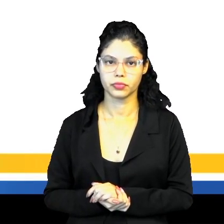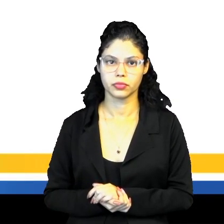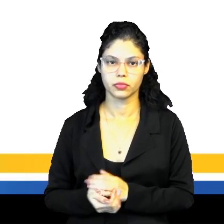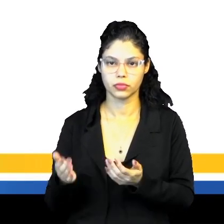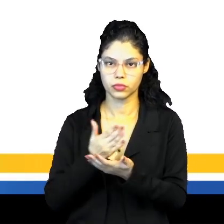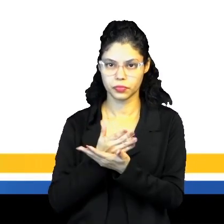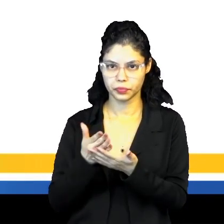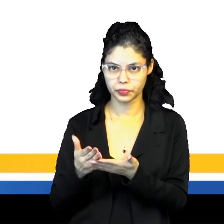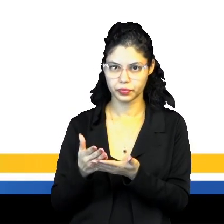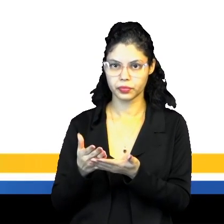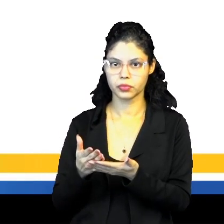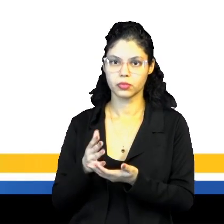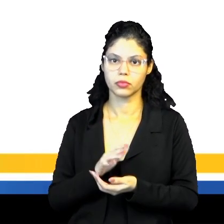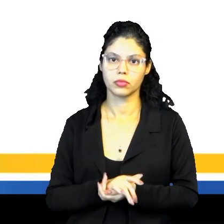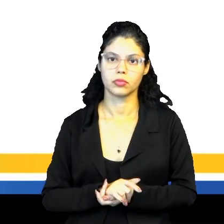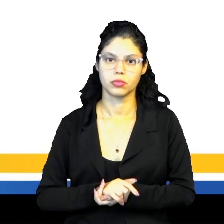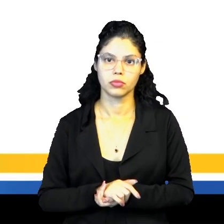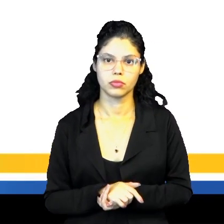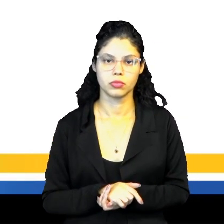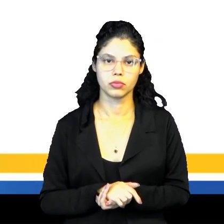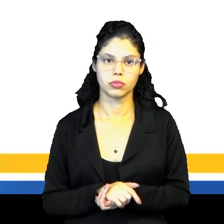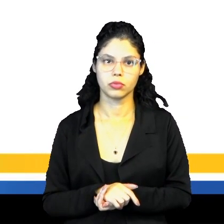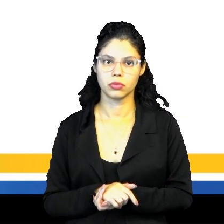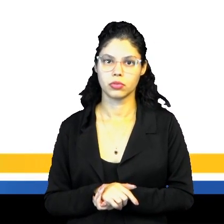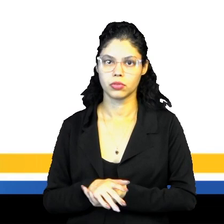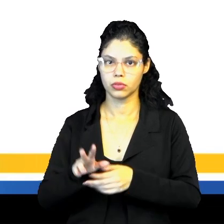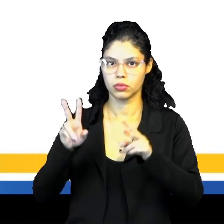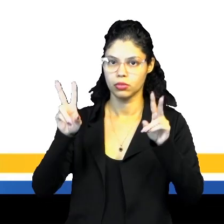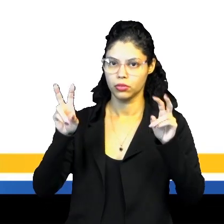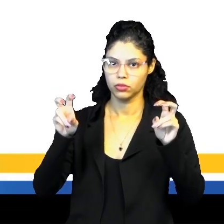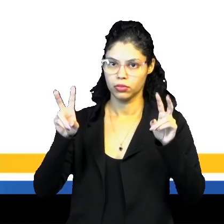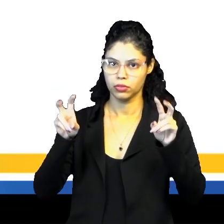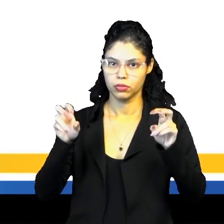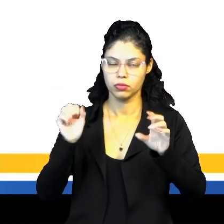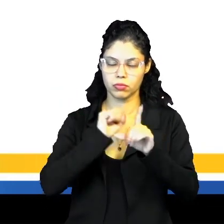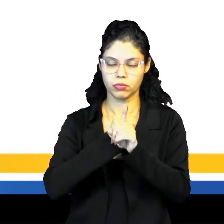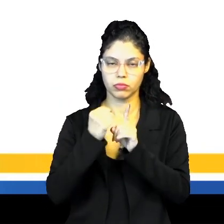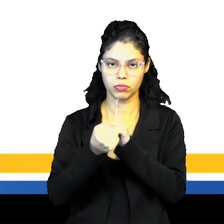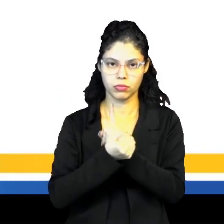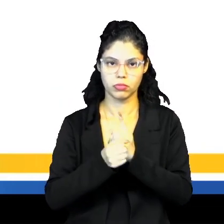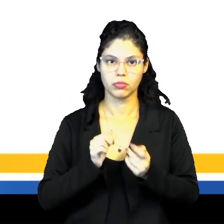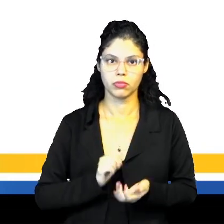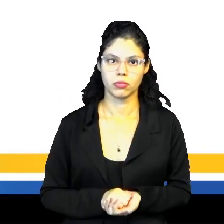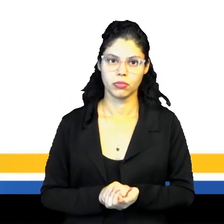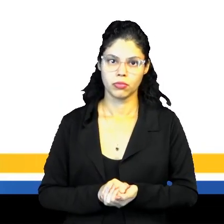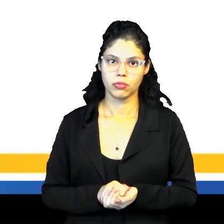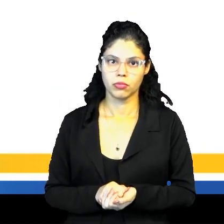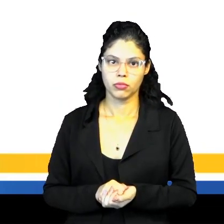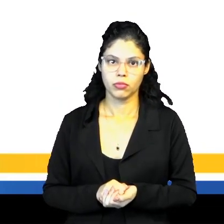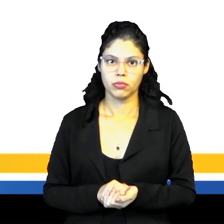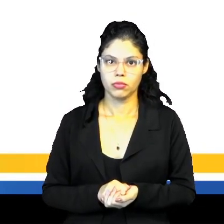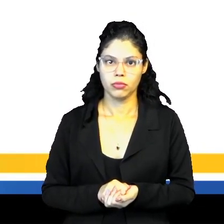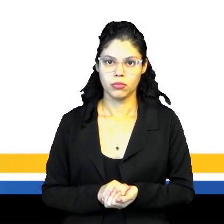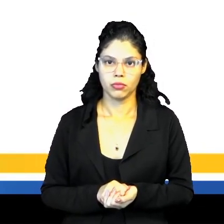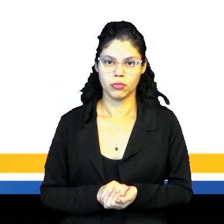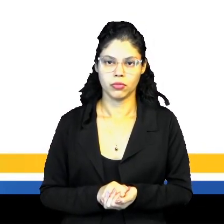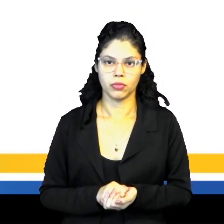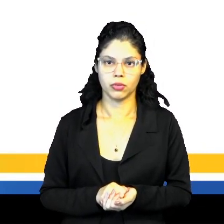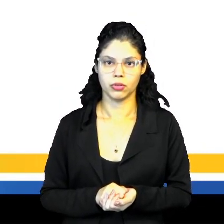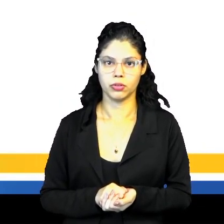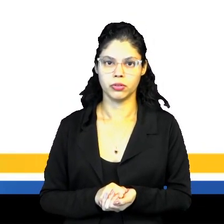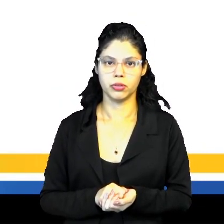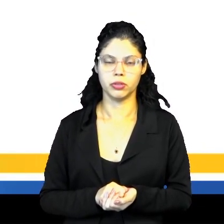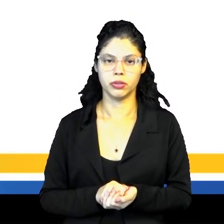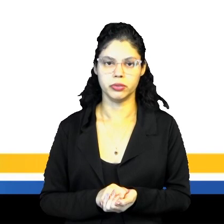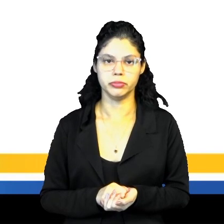Então, começando aqui, primeiro tema aí de interesse social é o quê? Exploração do